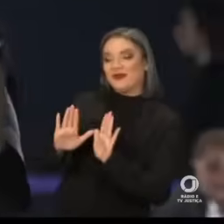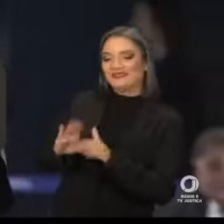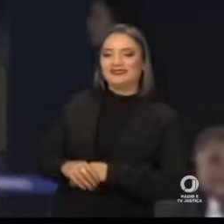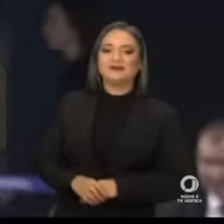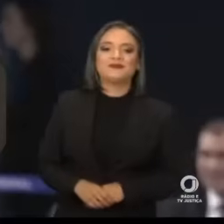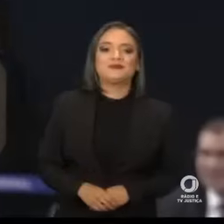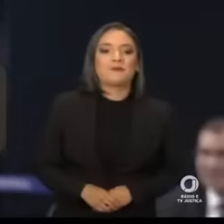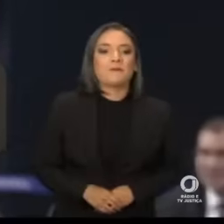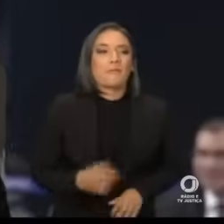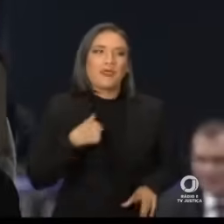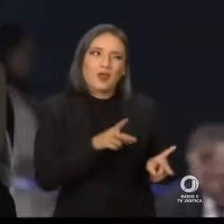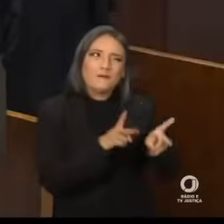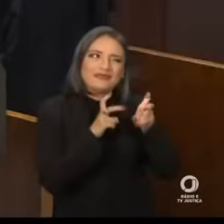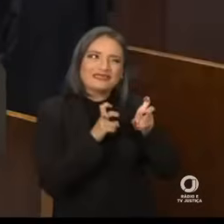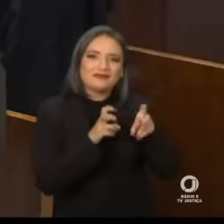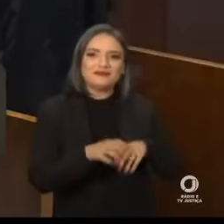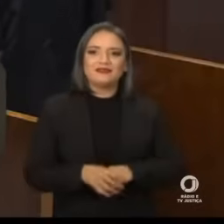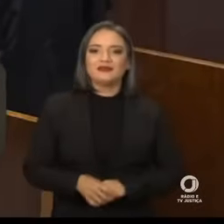Eu percebi.